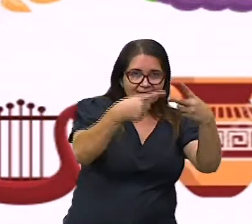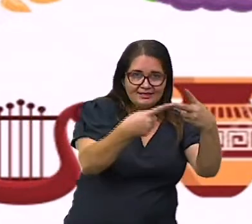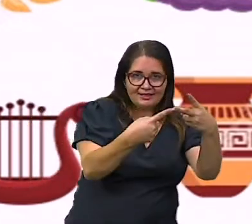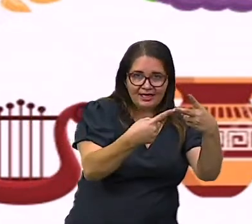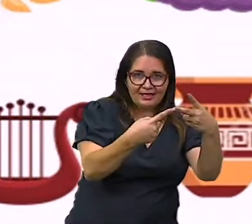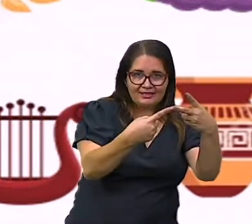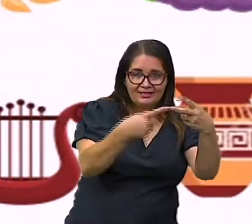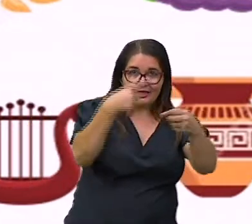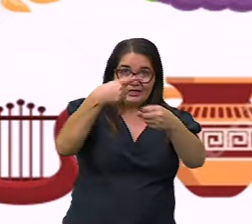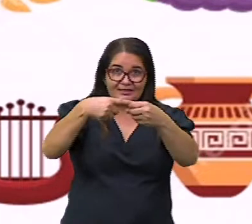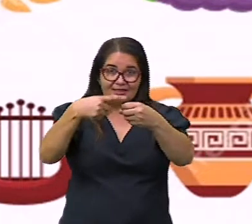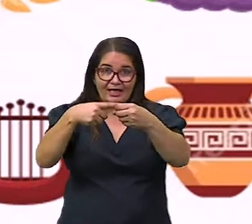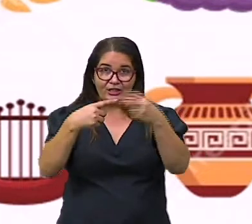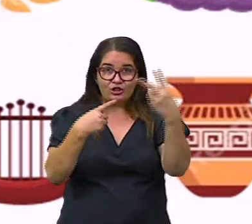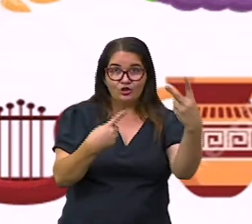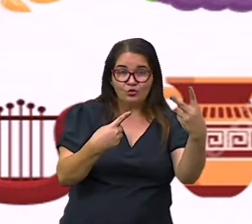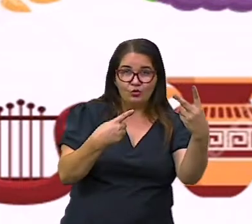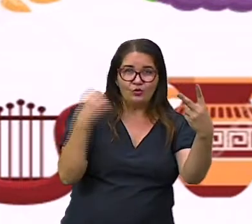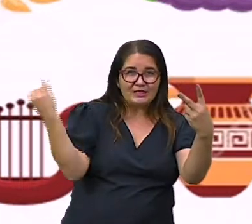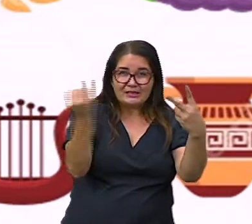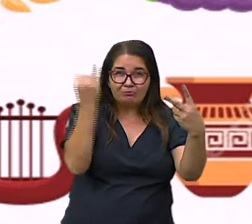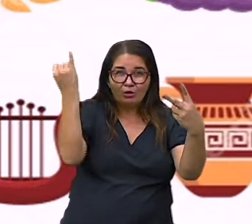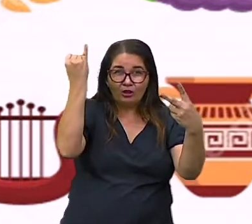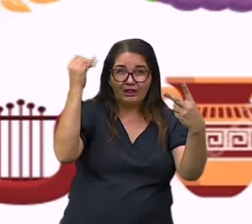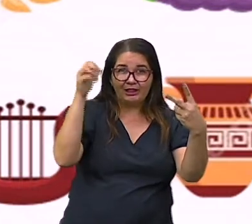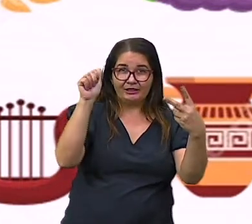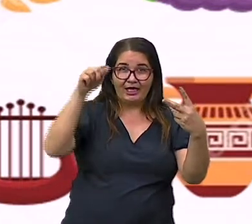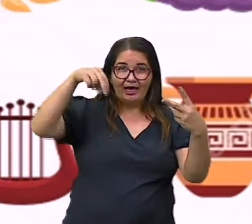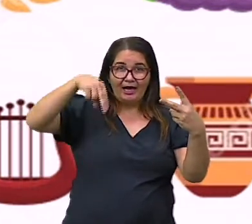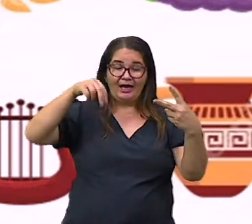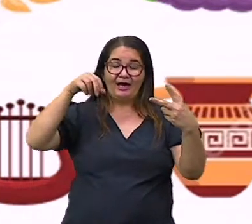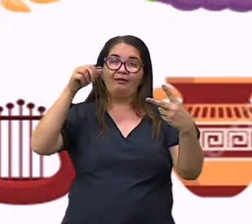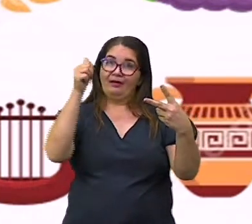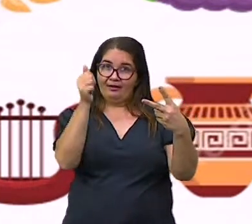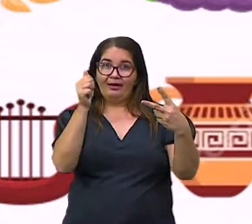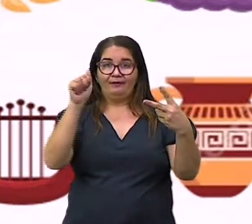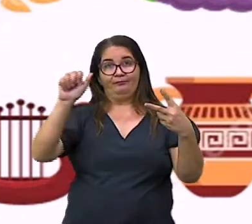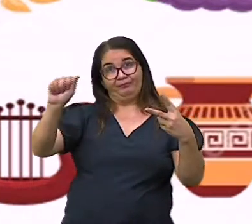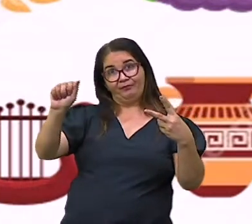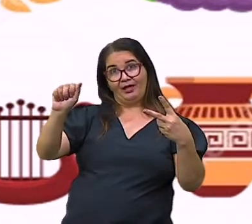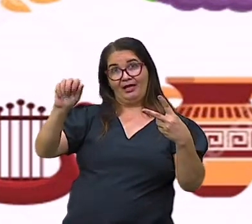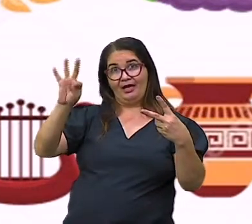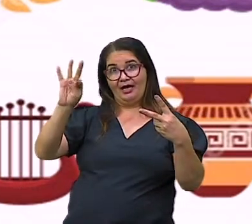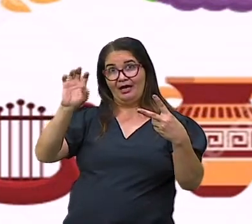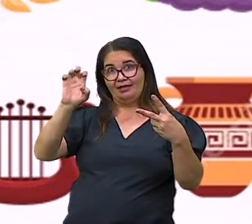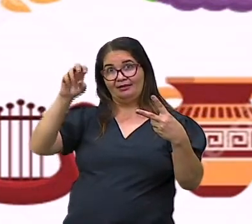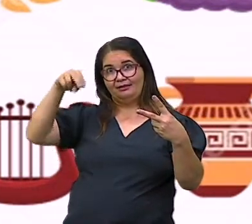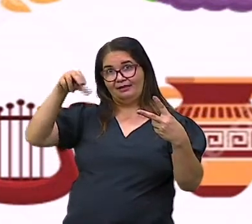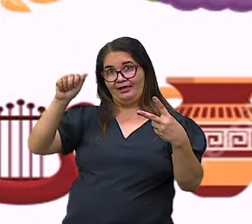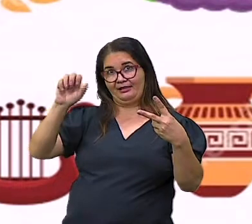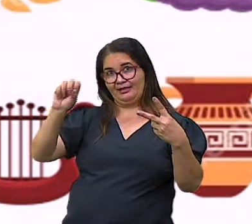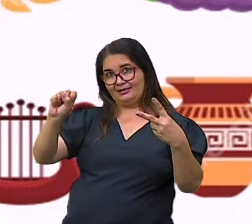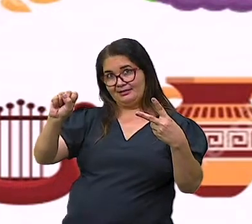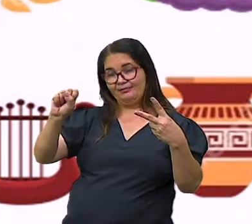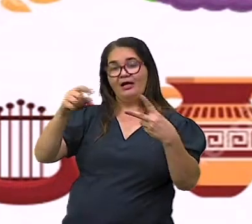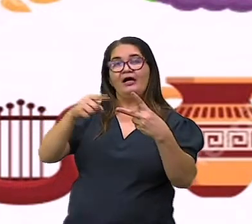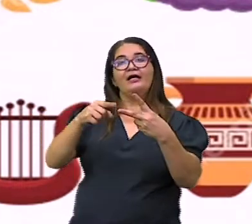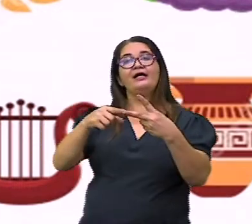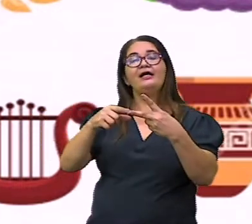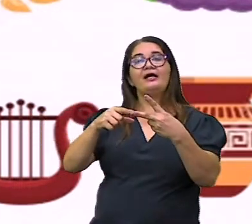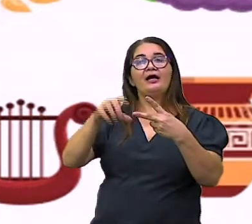e Esparta. O período helenístico foi quando a Grécia